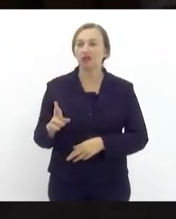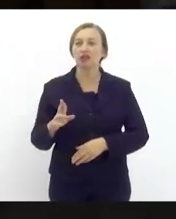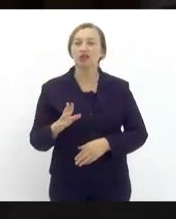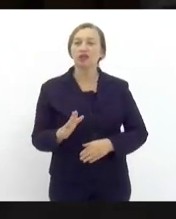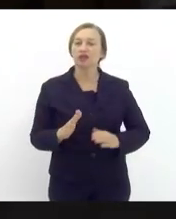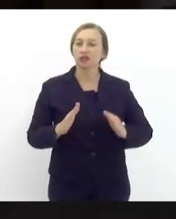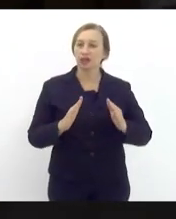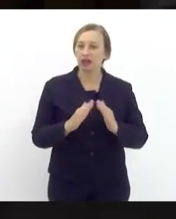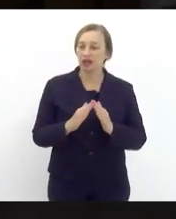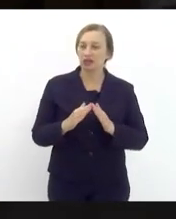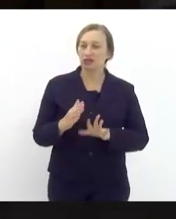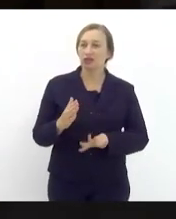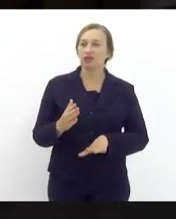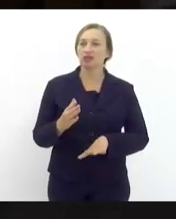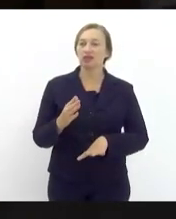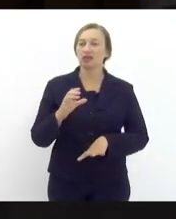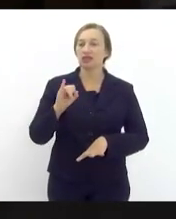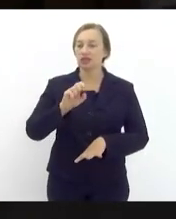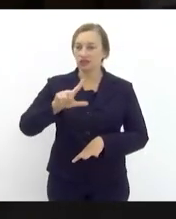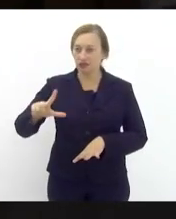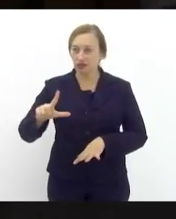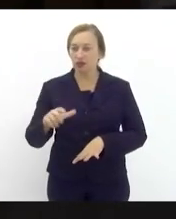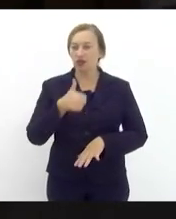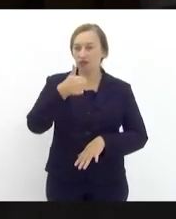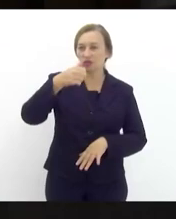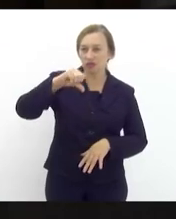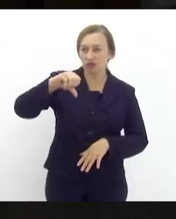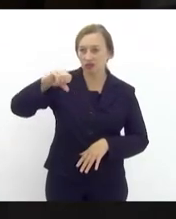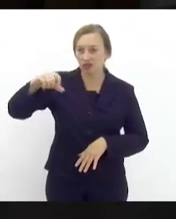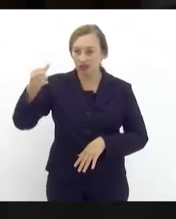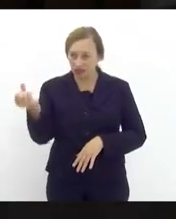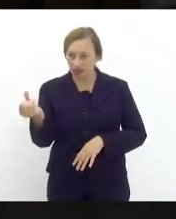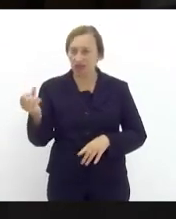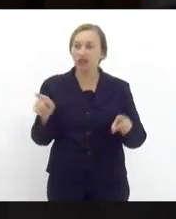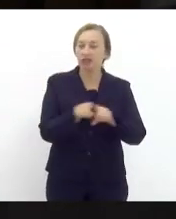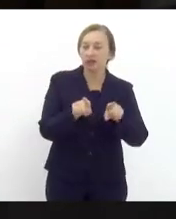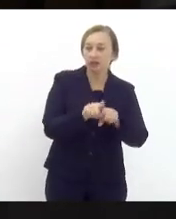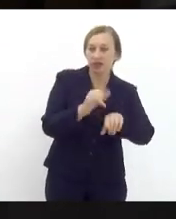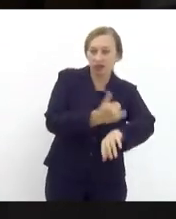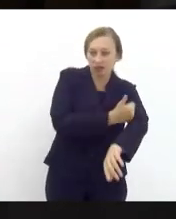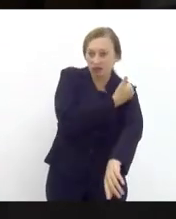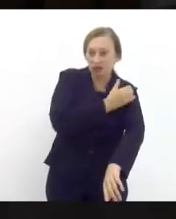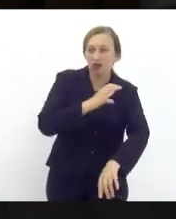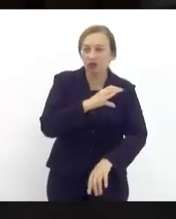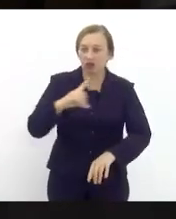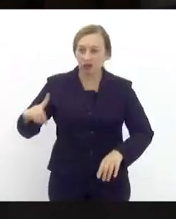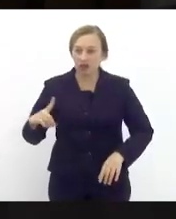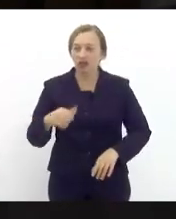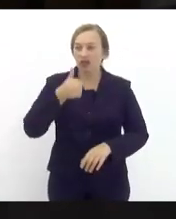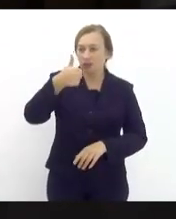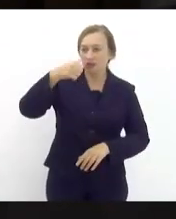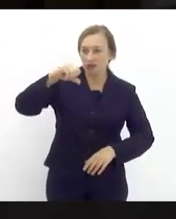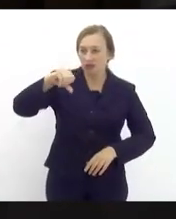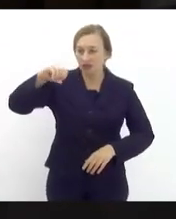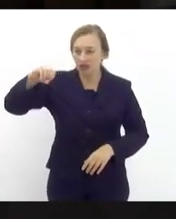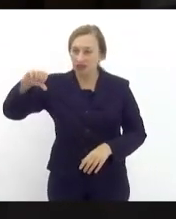em 1996 e pela coordenadoria de infraestrutura 1997